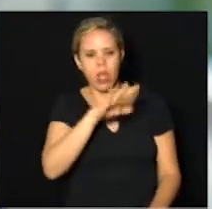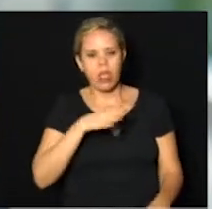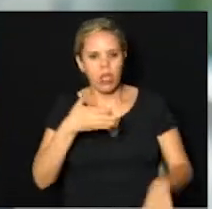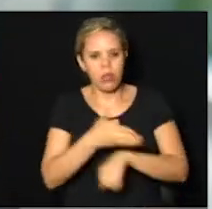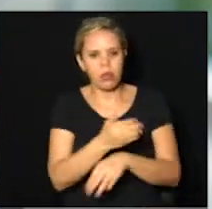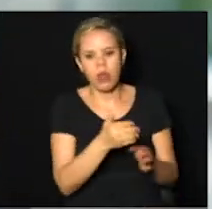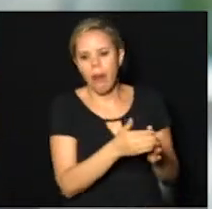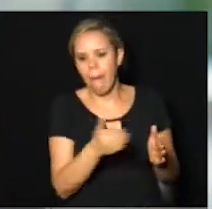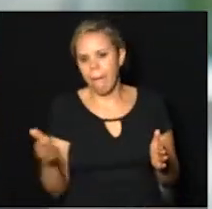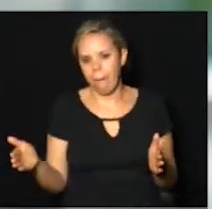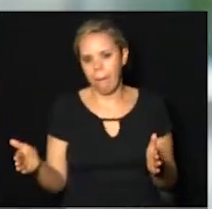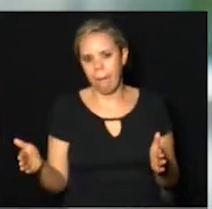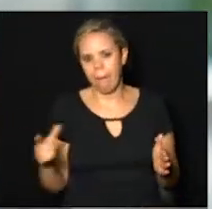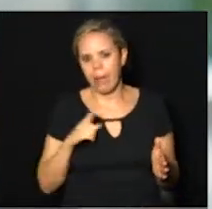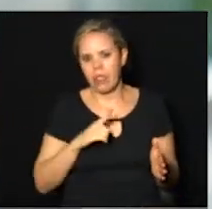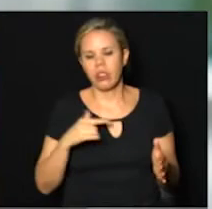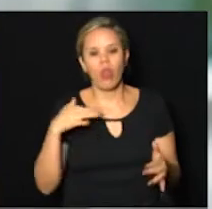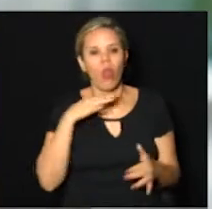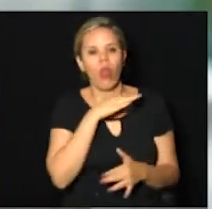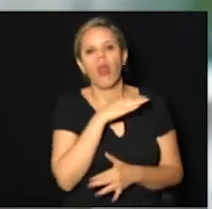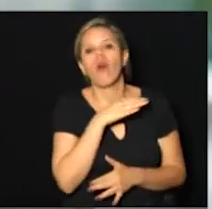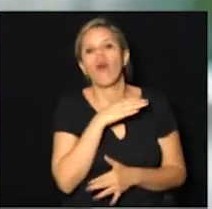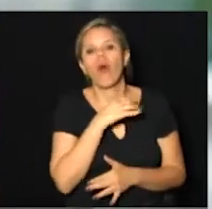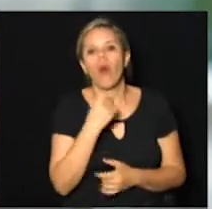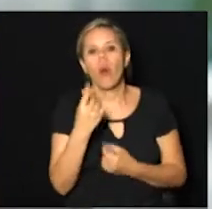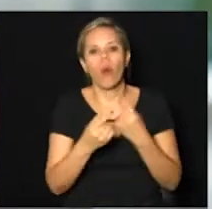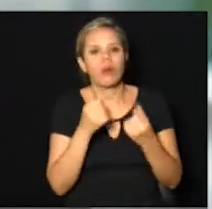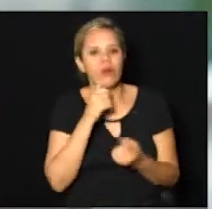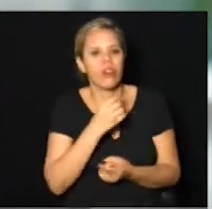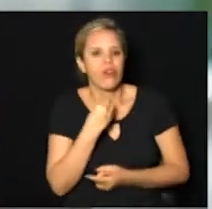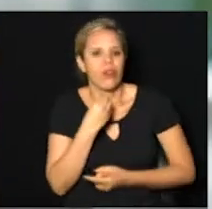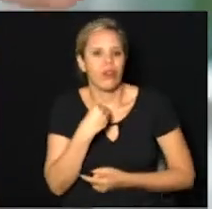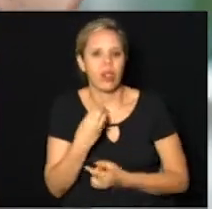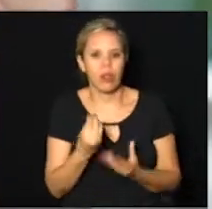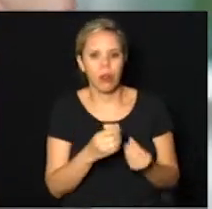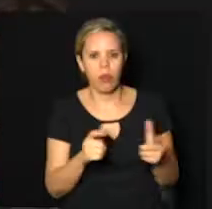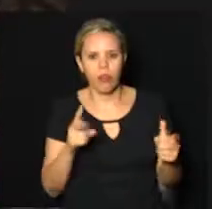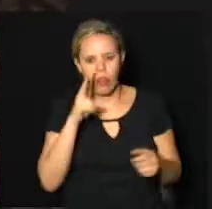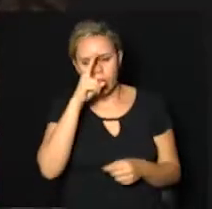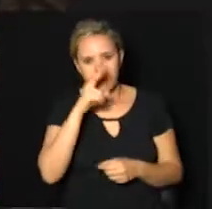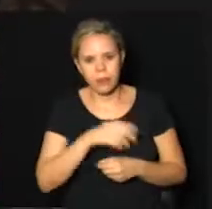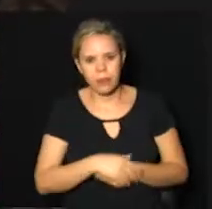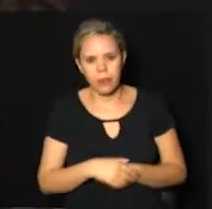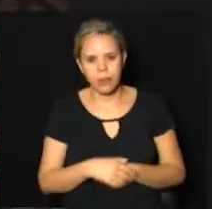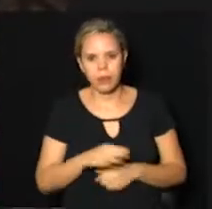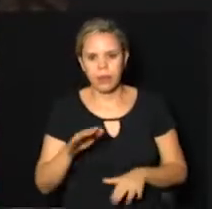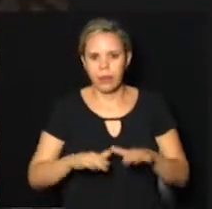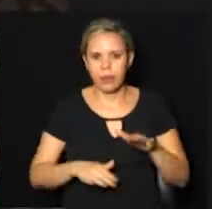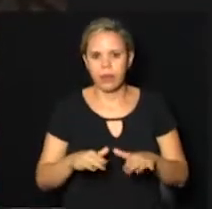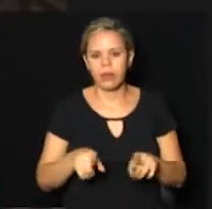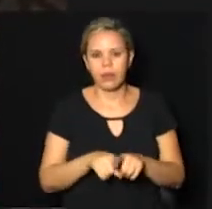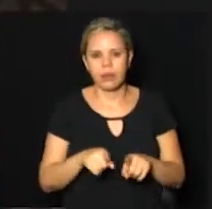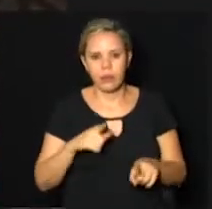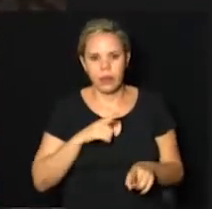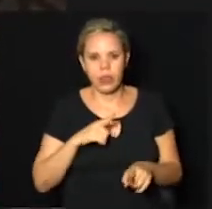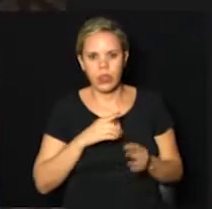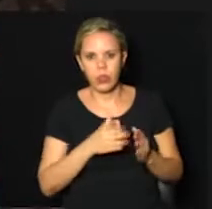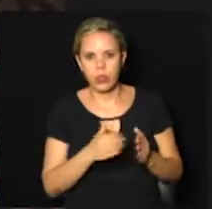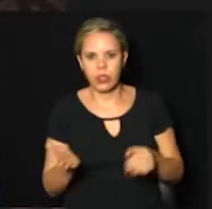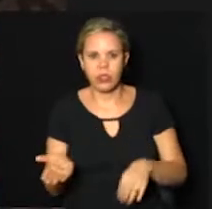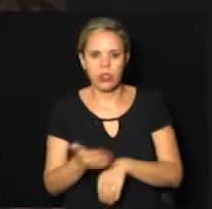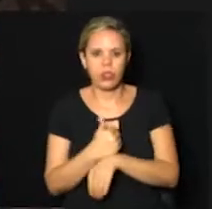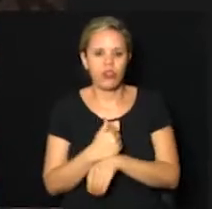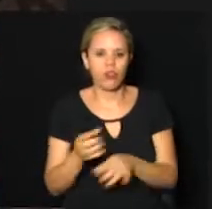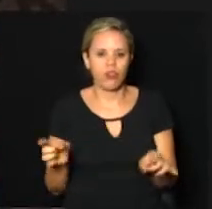período pós-menopausa vão ter ondas de calor. Algumas são fraquinhas, outras muito intensas. E às vezes começa até nesse período antes